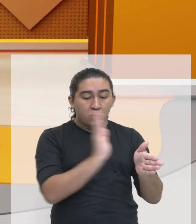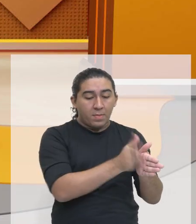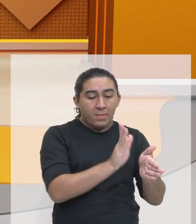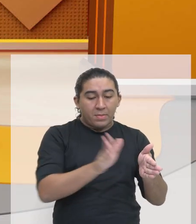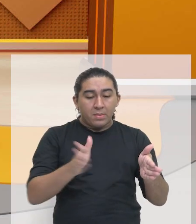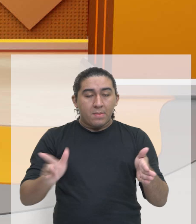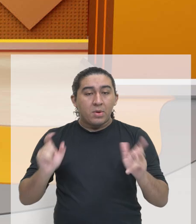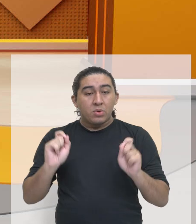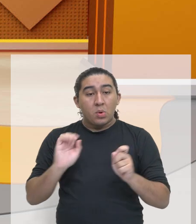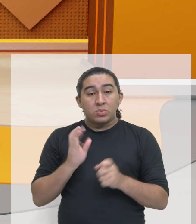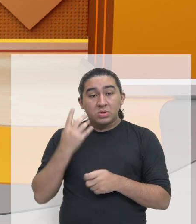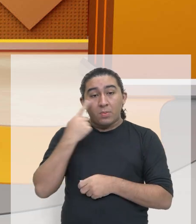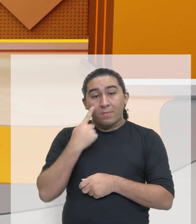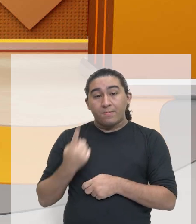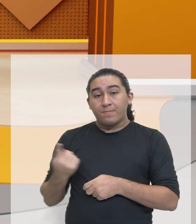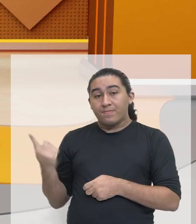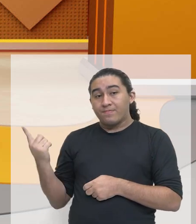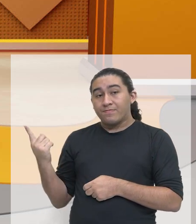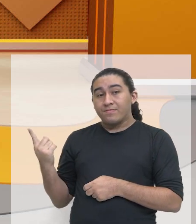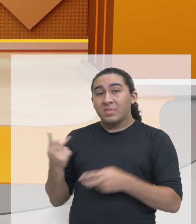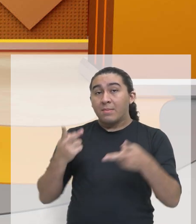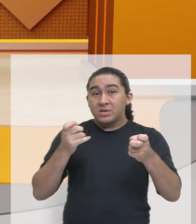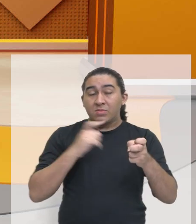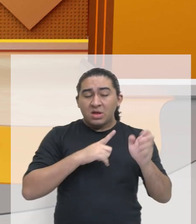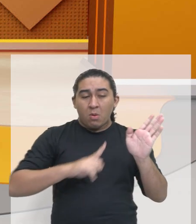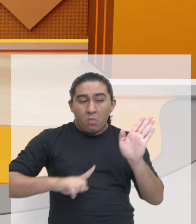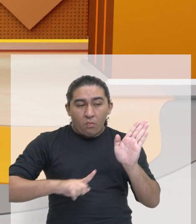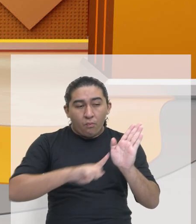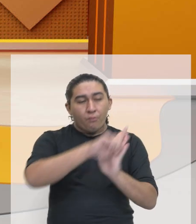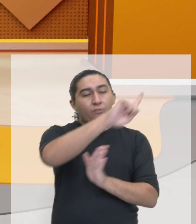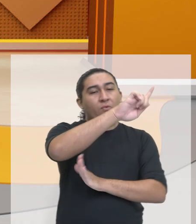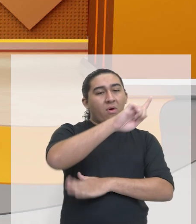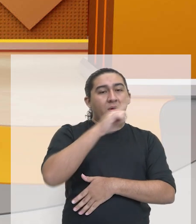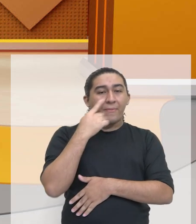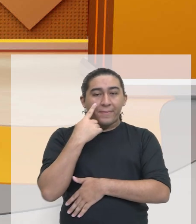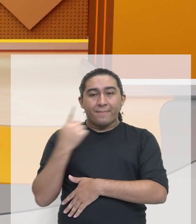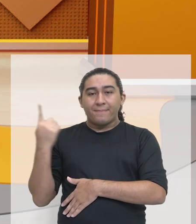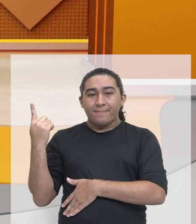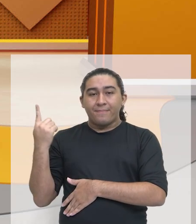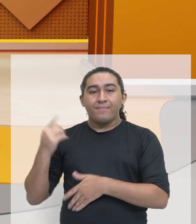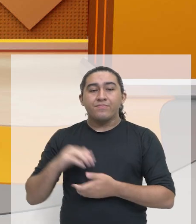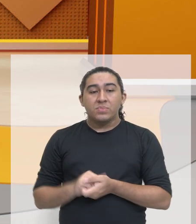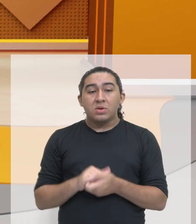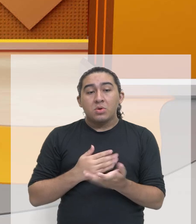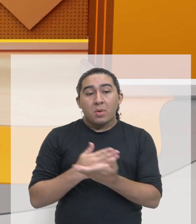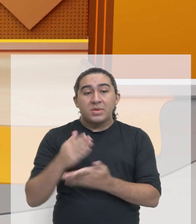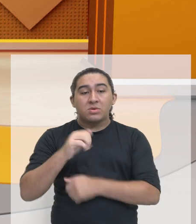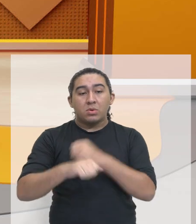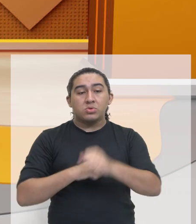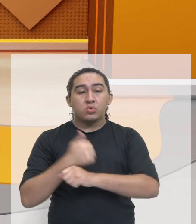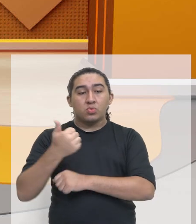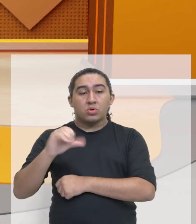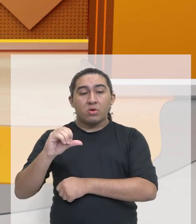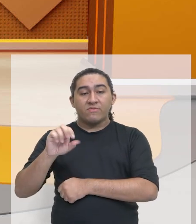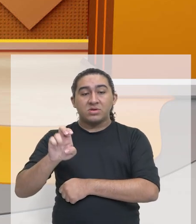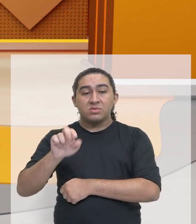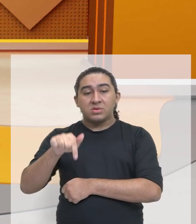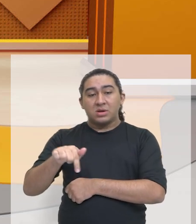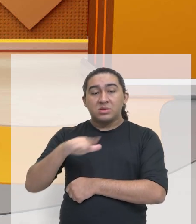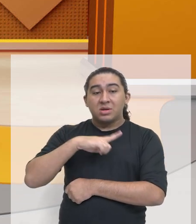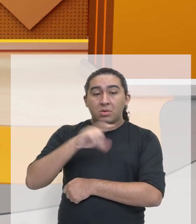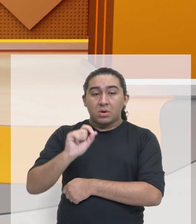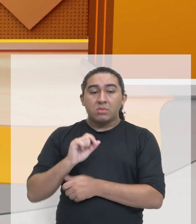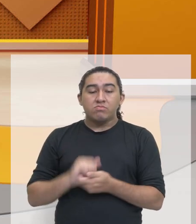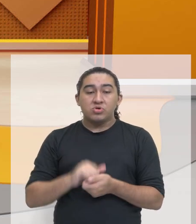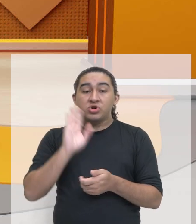corrida espacial. Observem só o nosso míssil, né, subindo e começando em 1957, nós temos aí